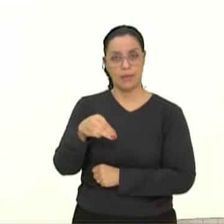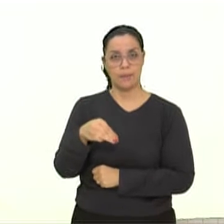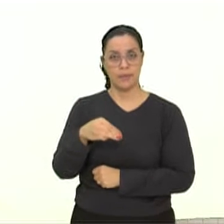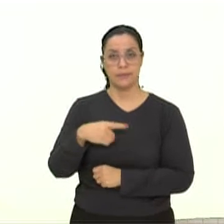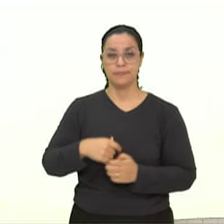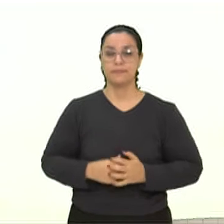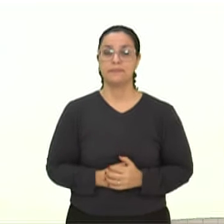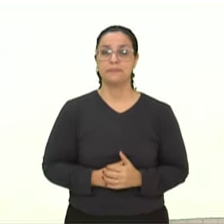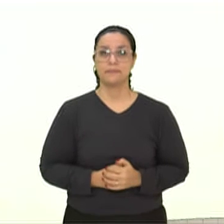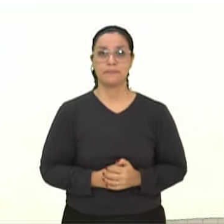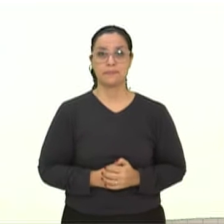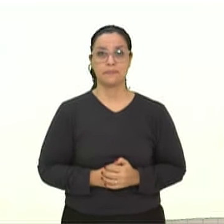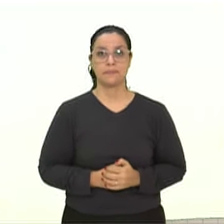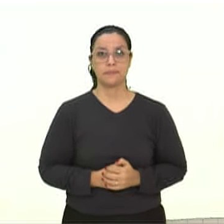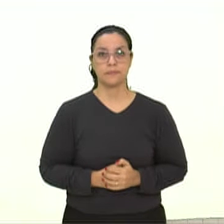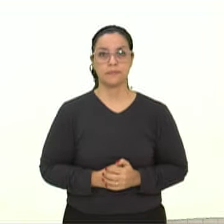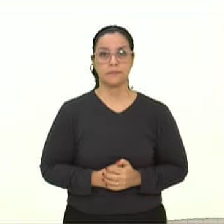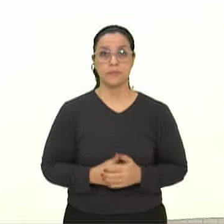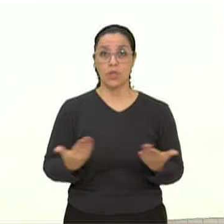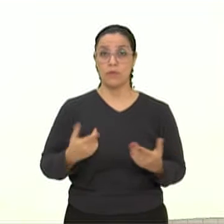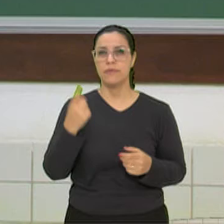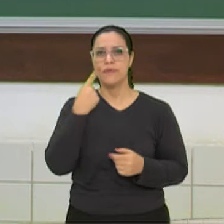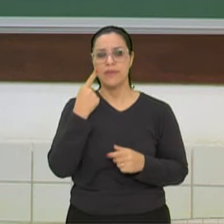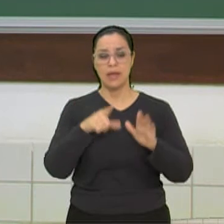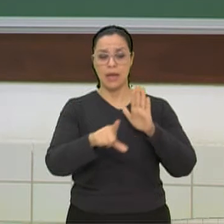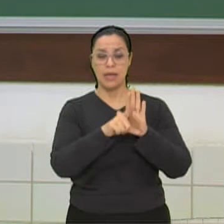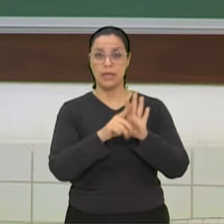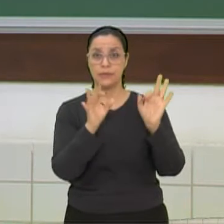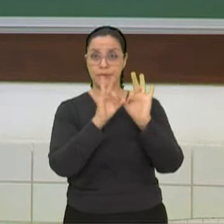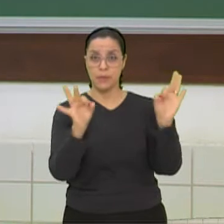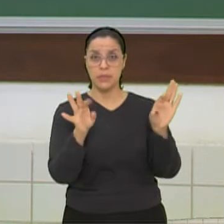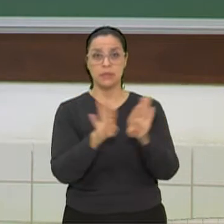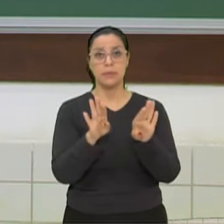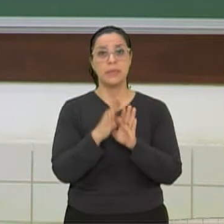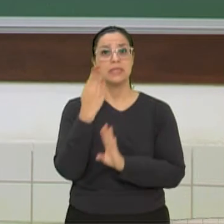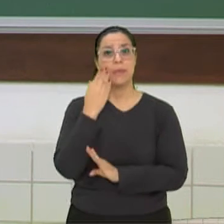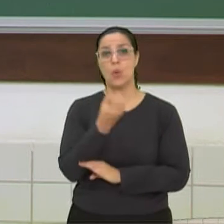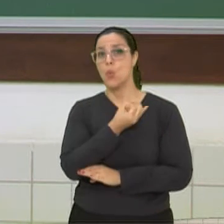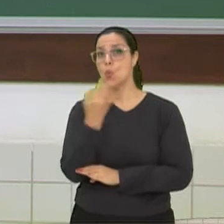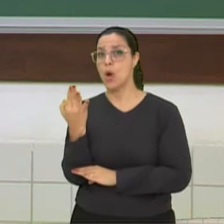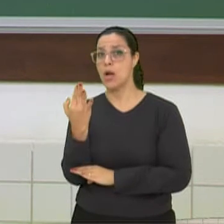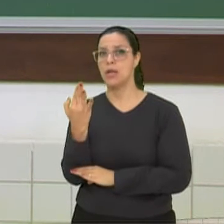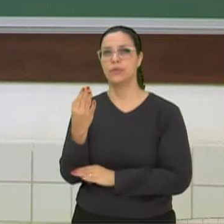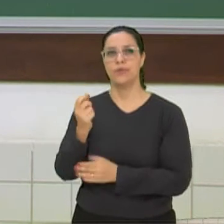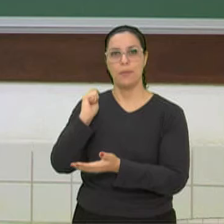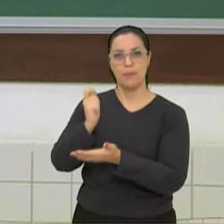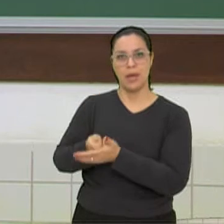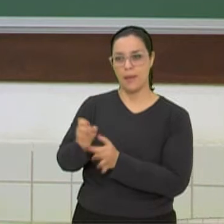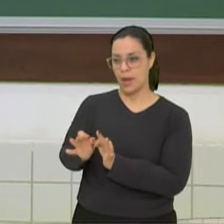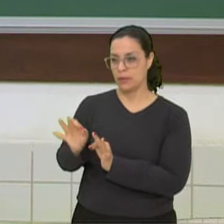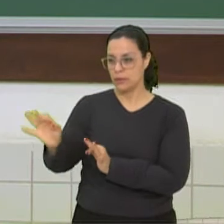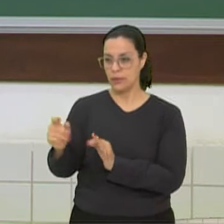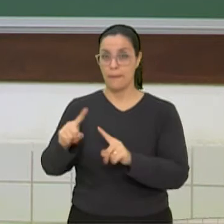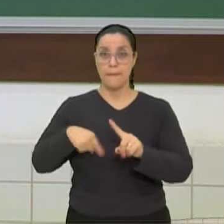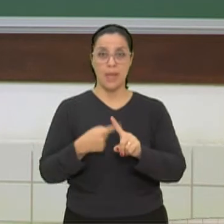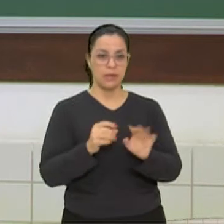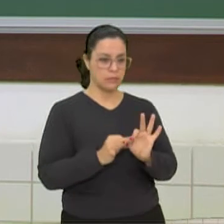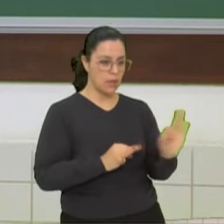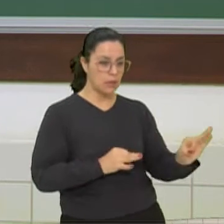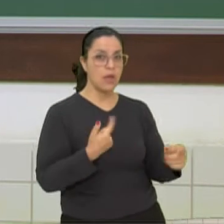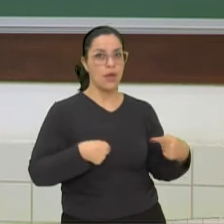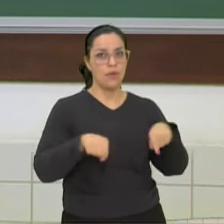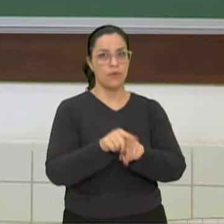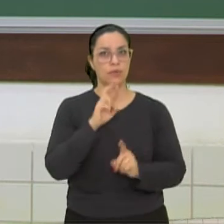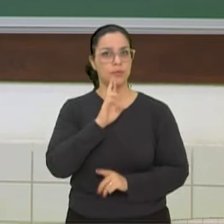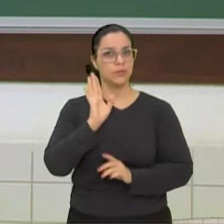cada empresa, ok? Então você vai escrever a lei de formação para as 2 situações e faça isso que eu já